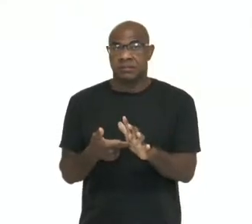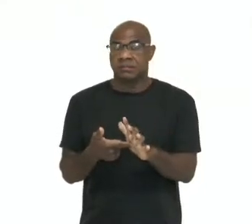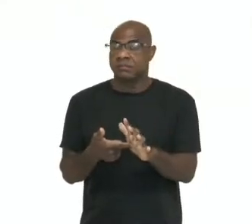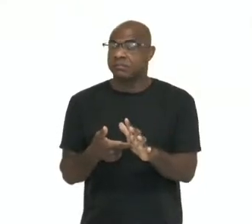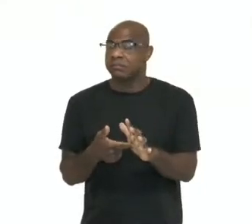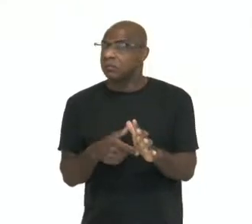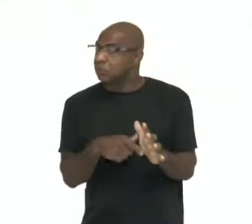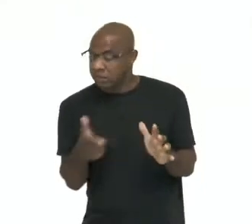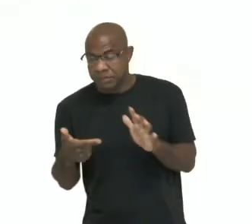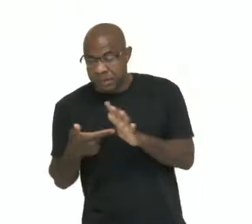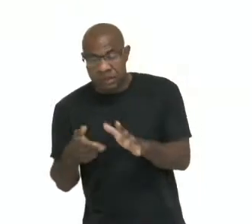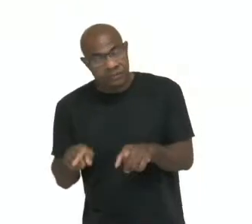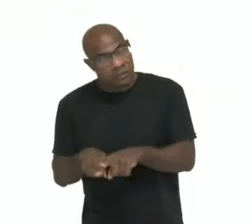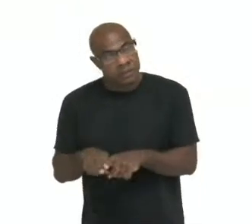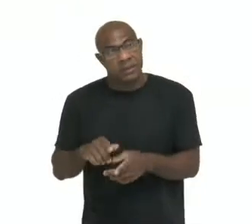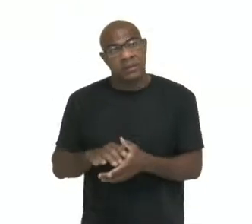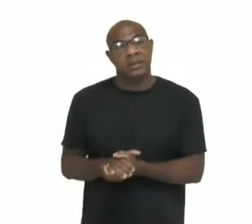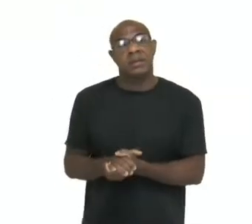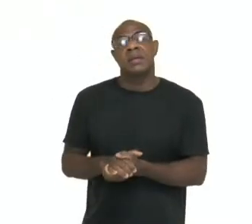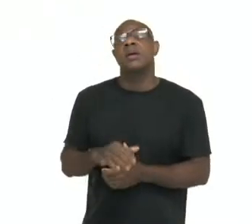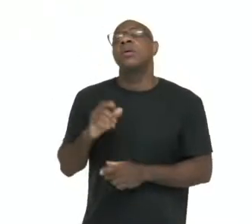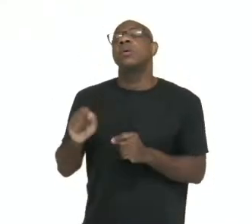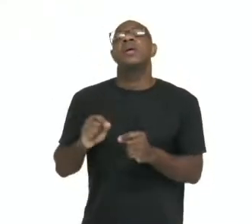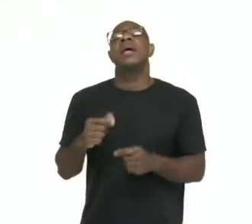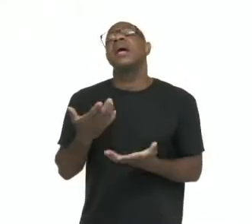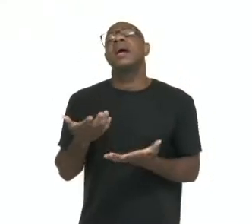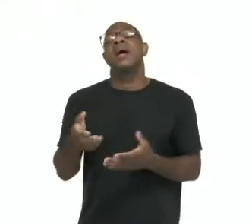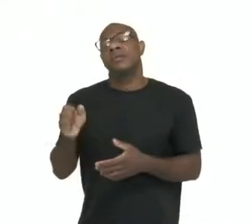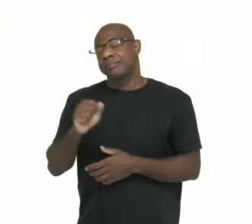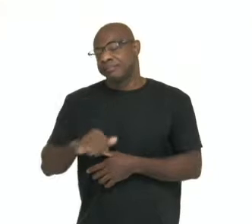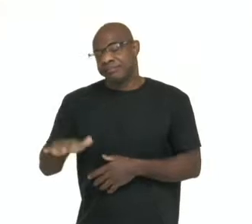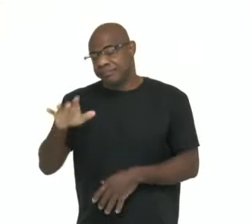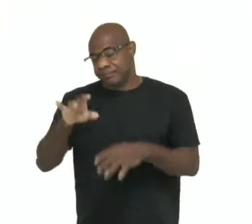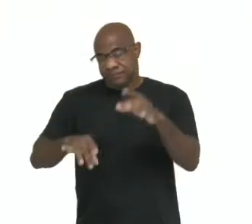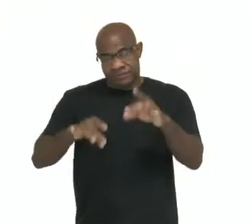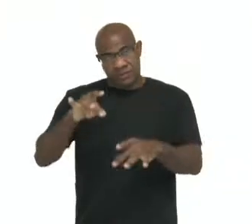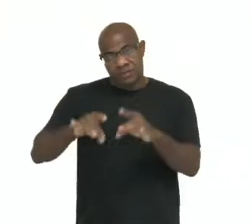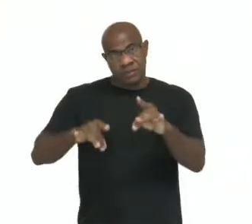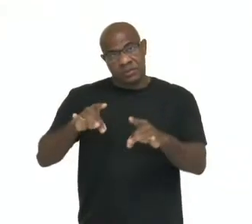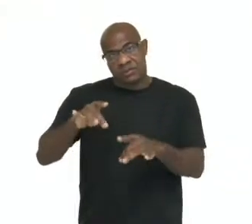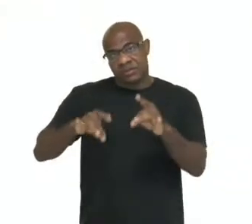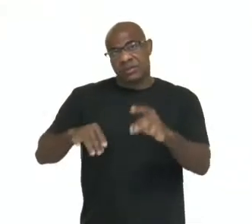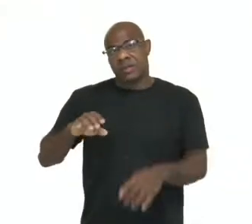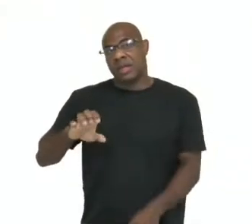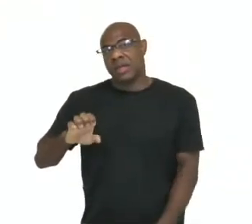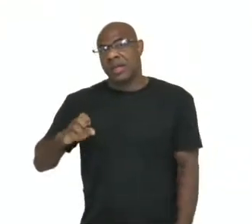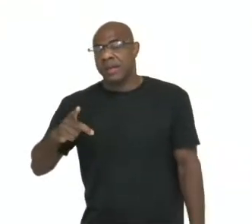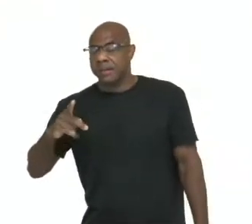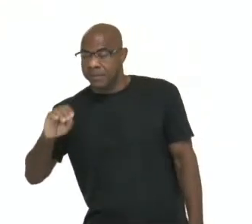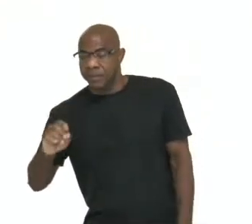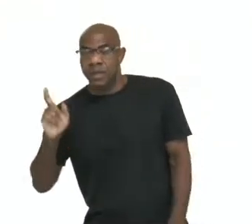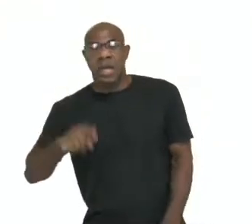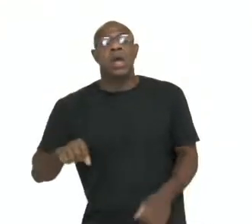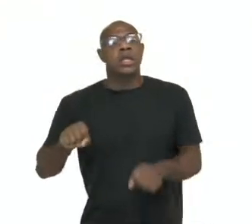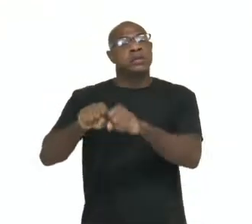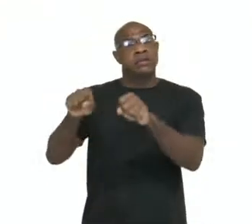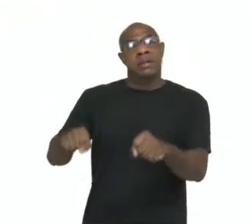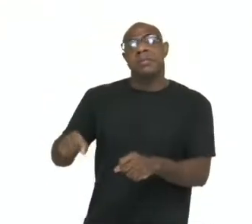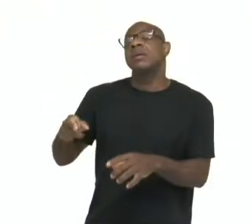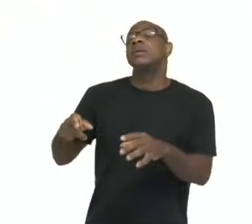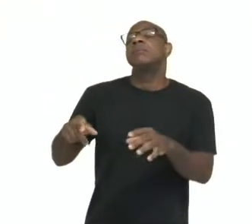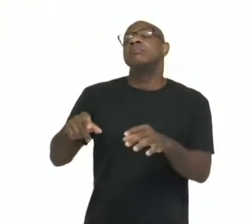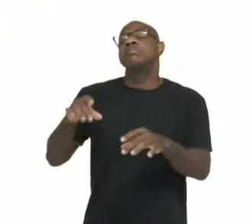Porém, ali o Bertolt Brecht é a grande figura do teatro épico, né? Ele criou um sistema de representação teatral